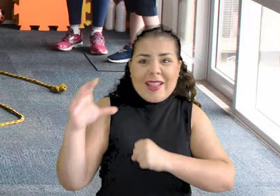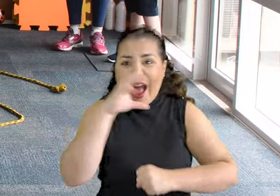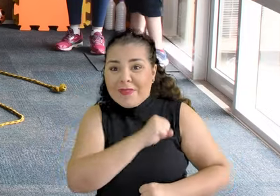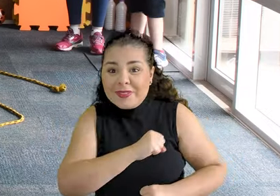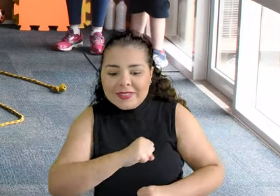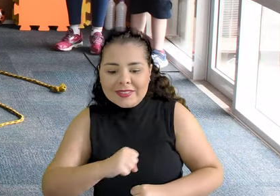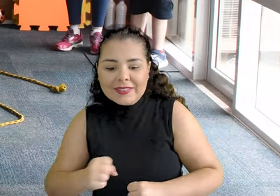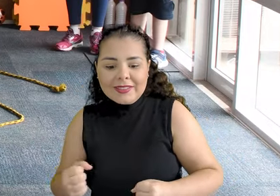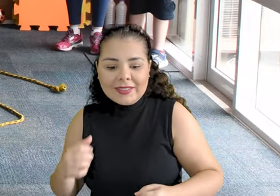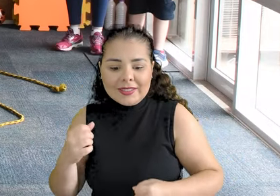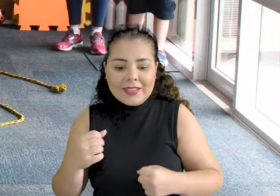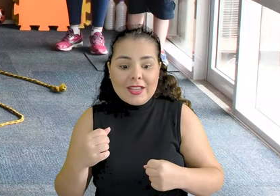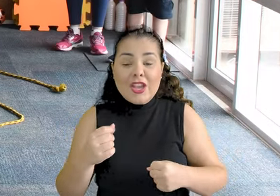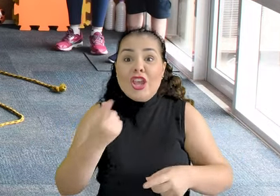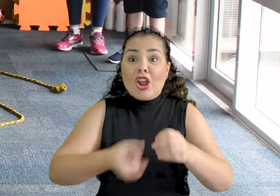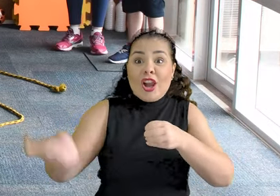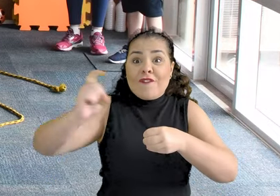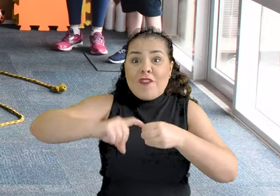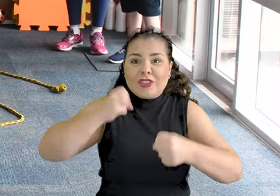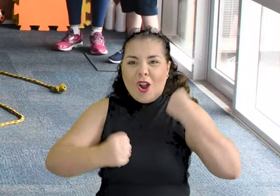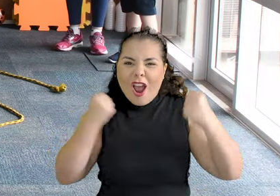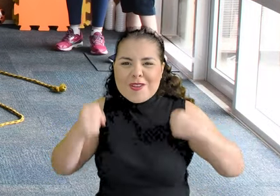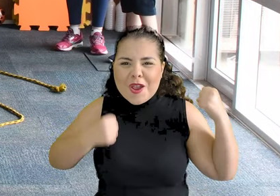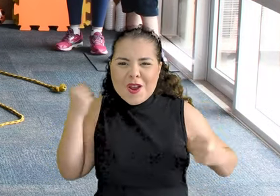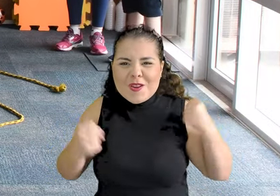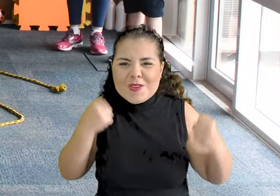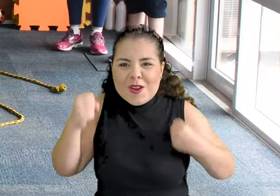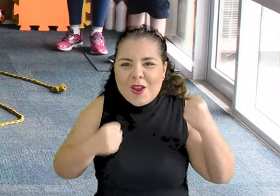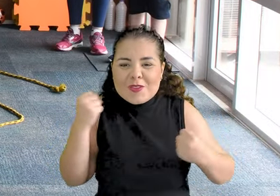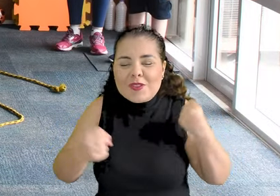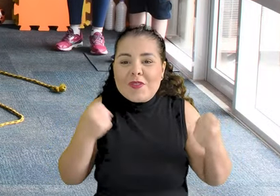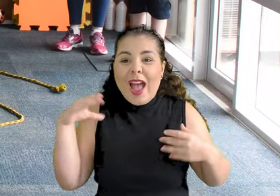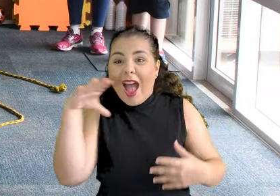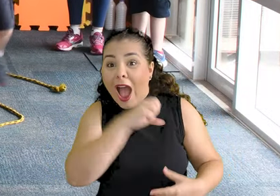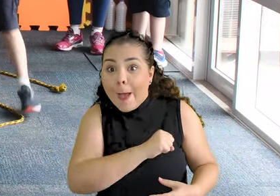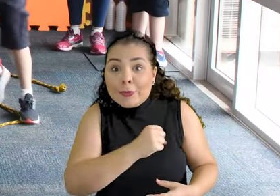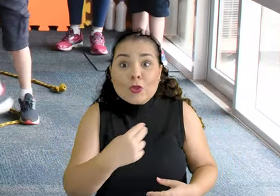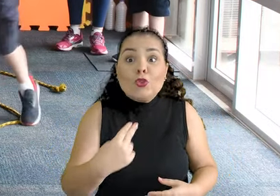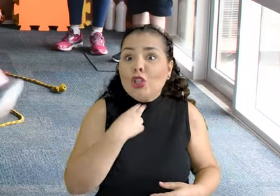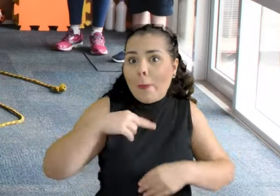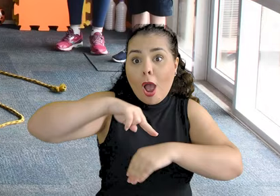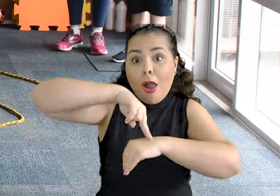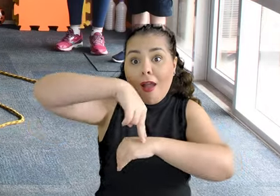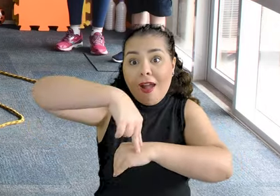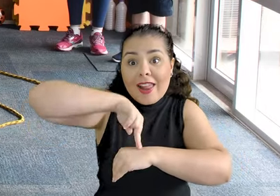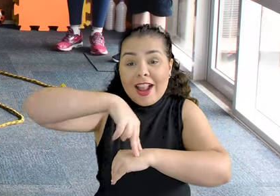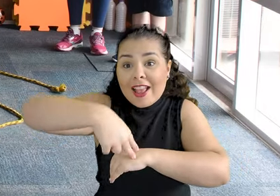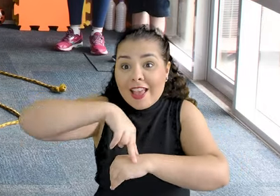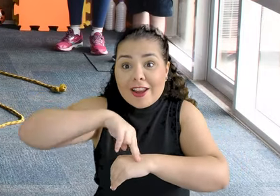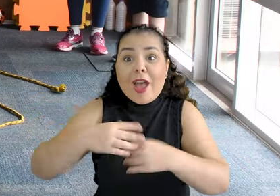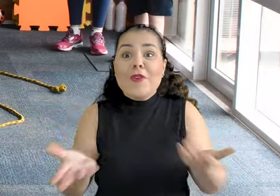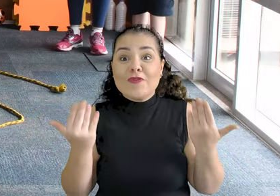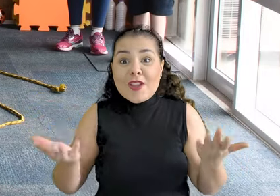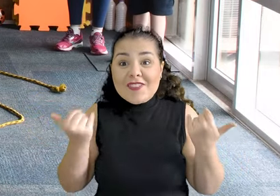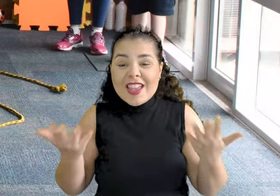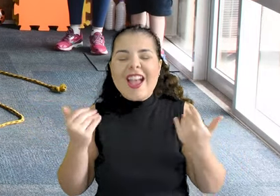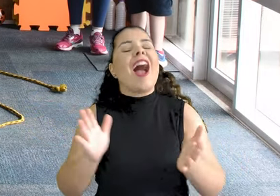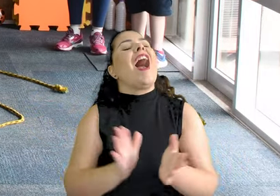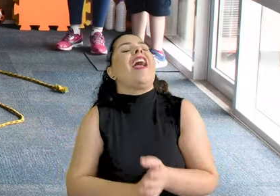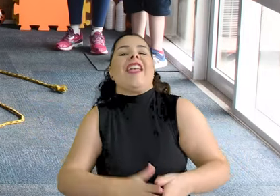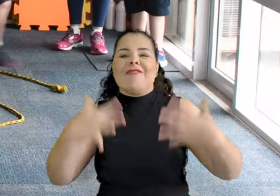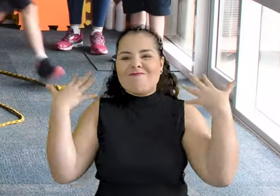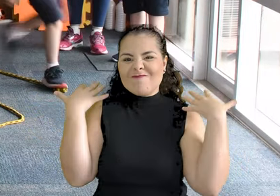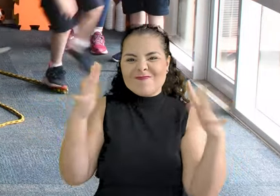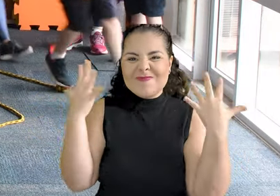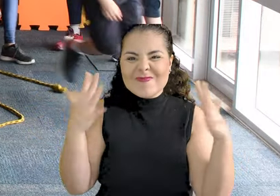puder. Isso, agora volta correndo. Vou correndo rápido, rápido, rápido. Não pode cair. Vai, vai, vai, vai, vai, vai, vai, vai, vai.